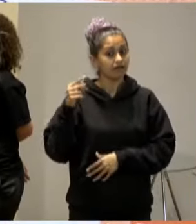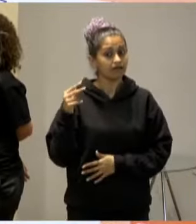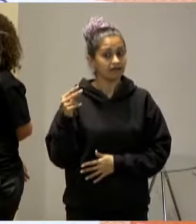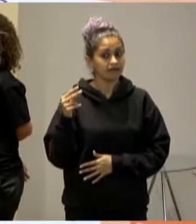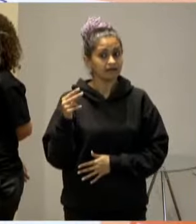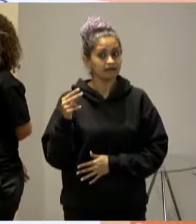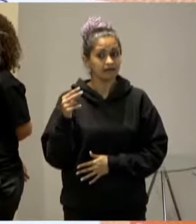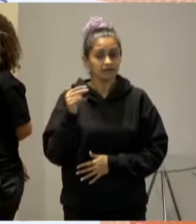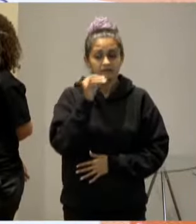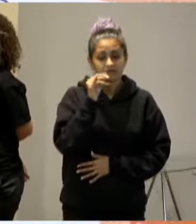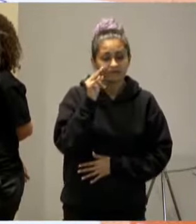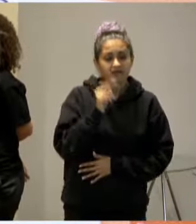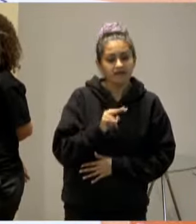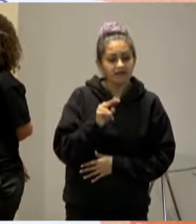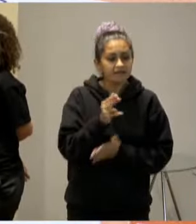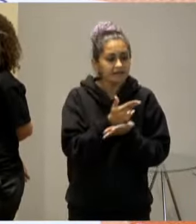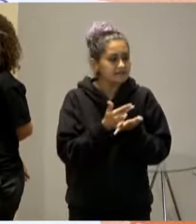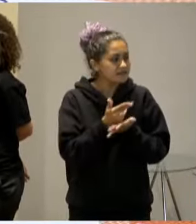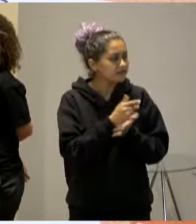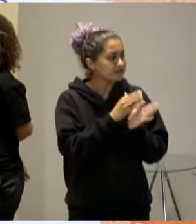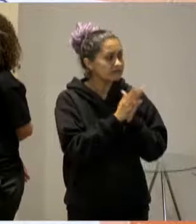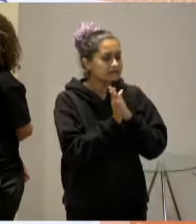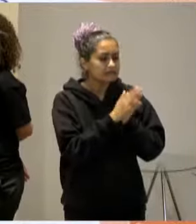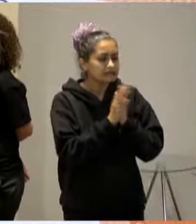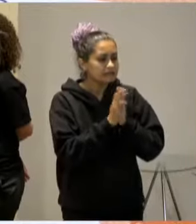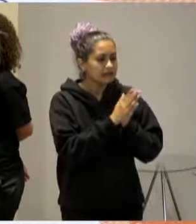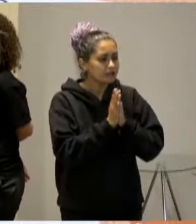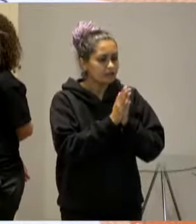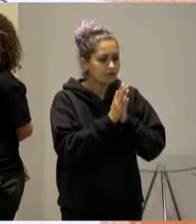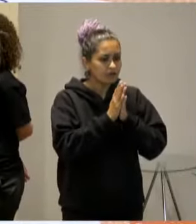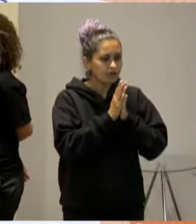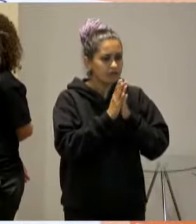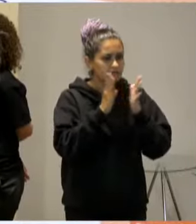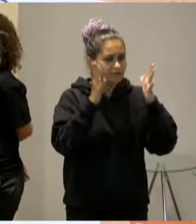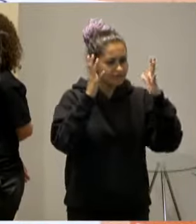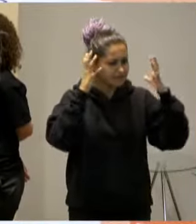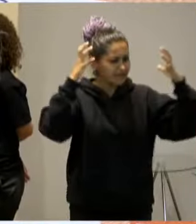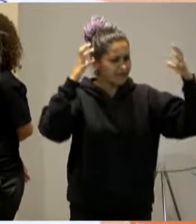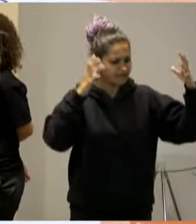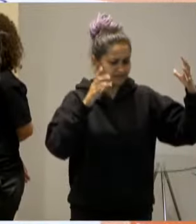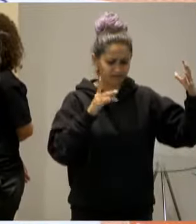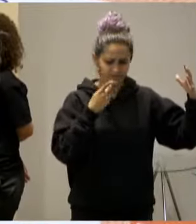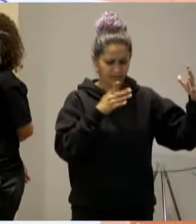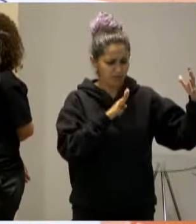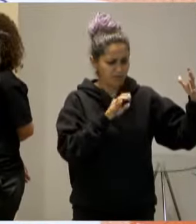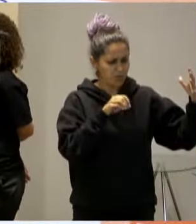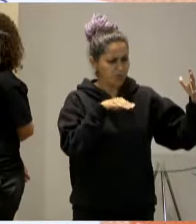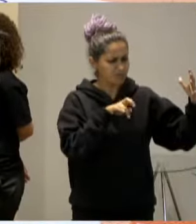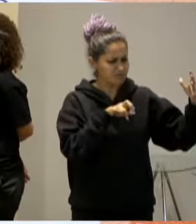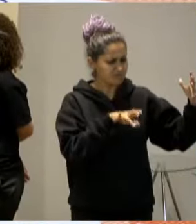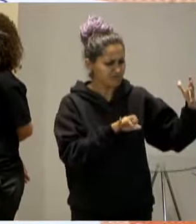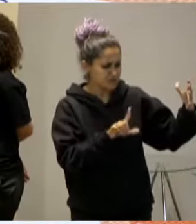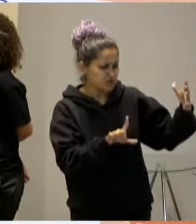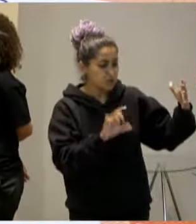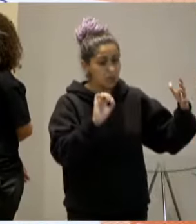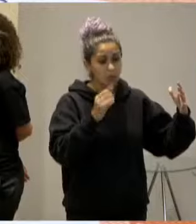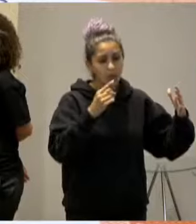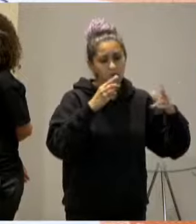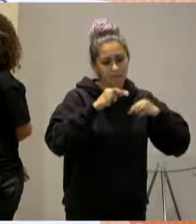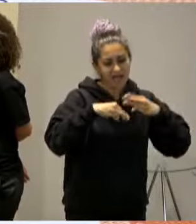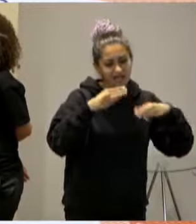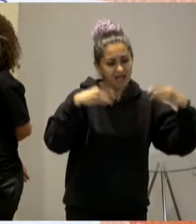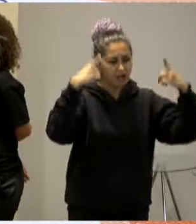o desenho da menina, da boneca negra, e o bombril está lá no cabelo, e a gente tem que dizer: não é assim. Ou o macarrão está lá no